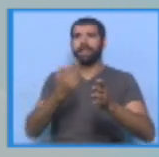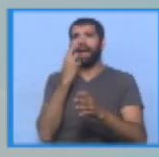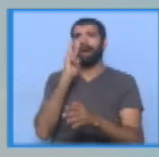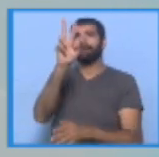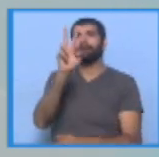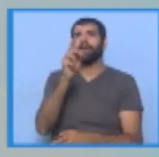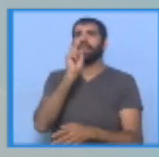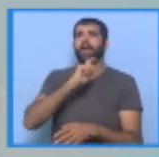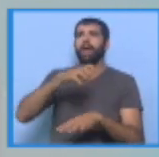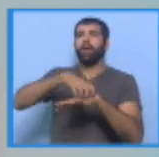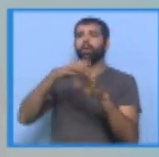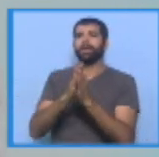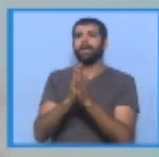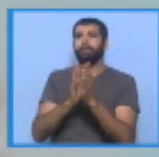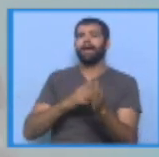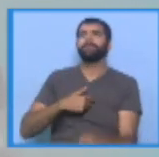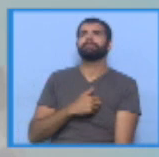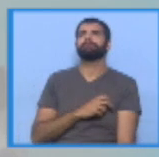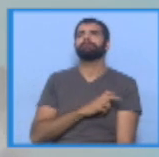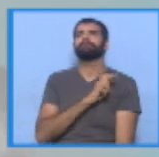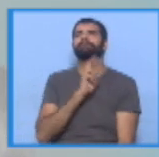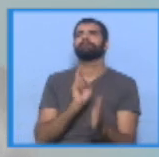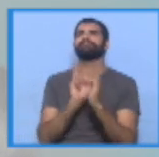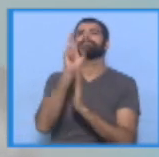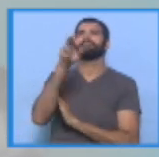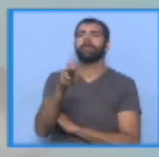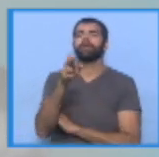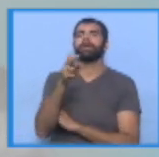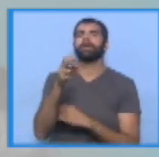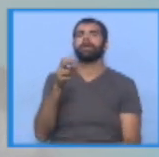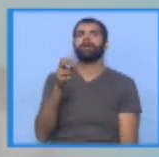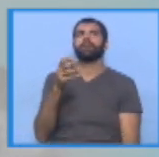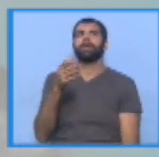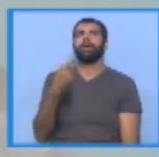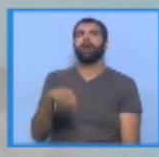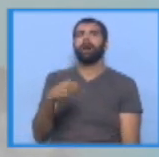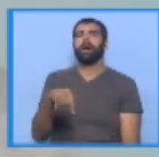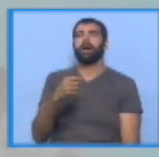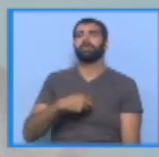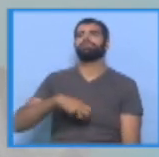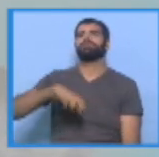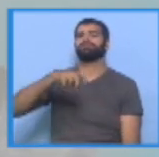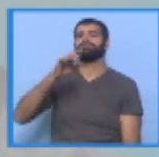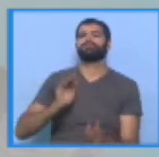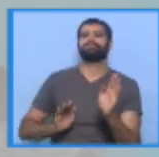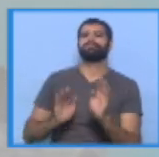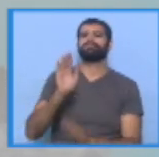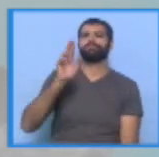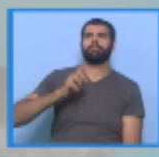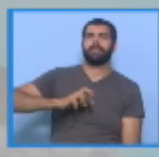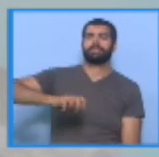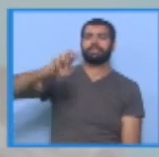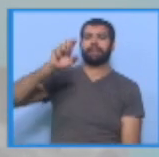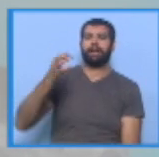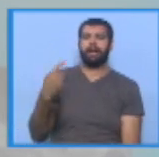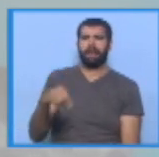o santuário, e para chegar lá também há algo muito... há uma subida, há uma escada, não é? Há